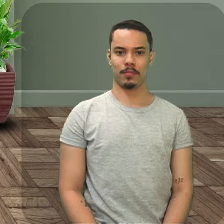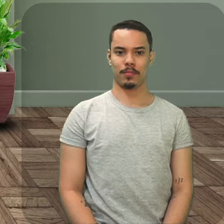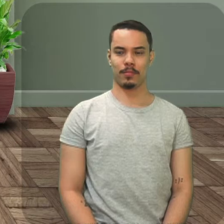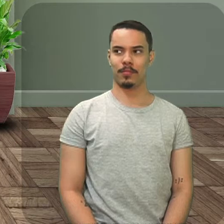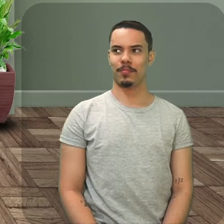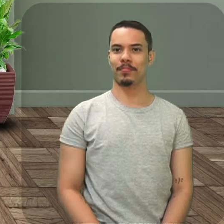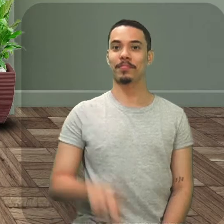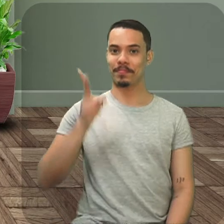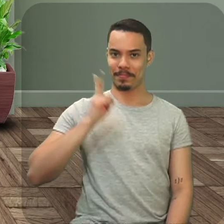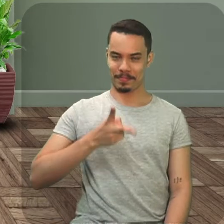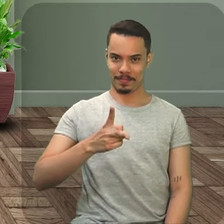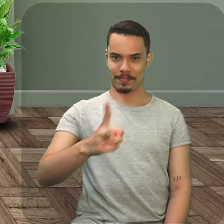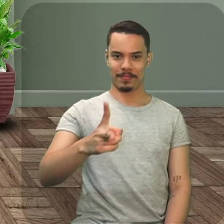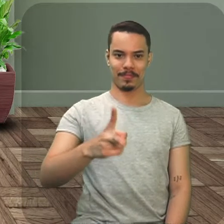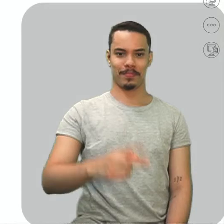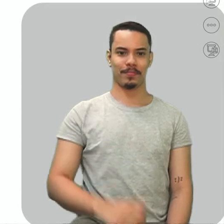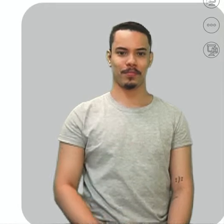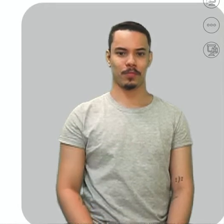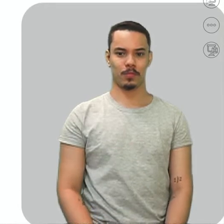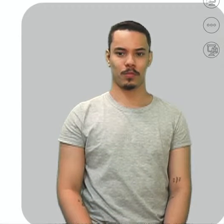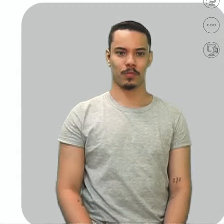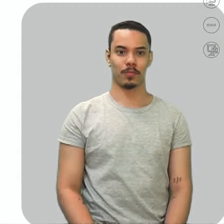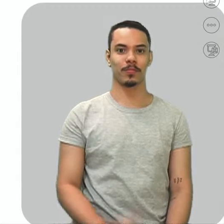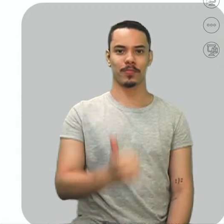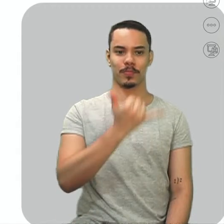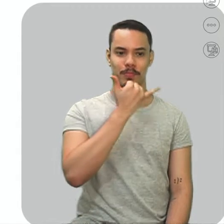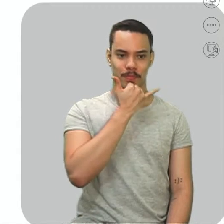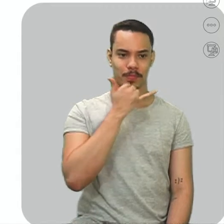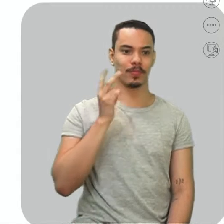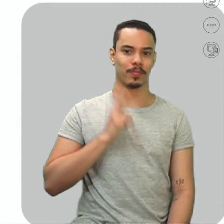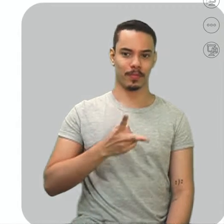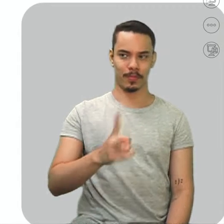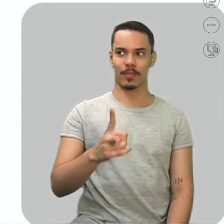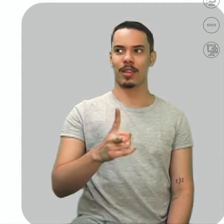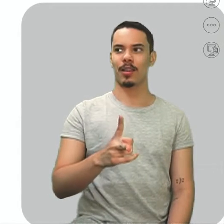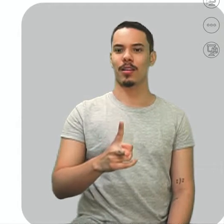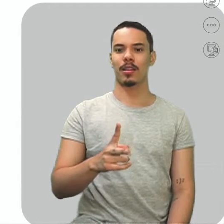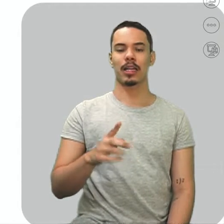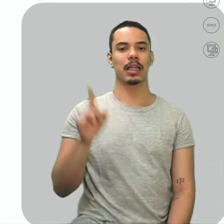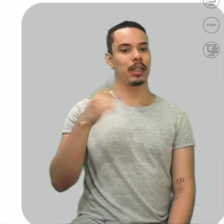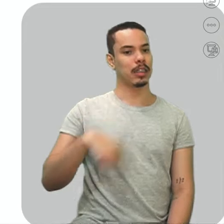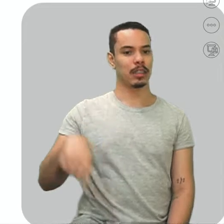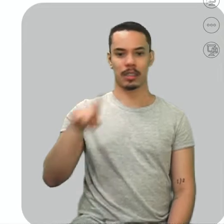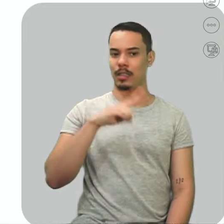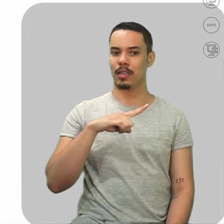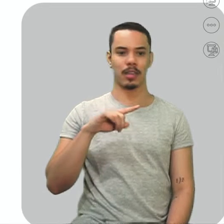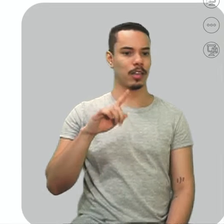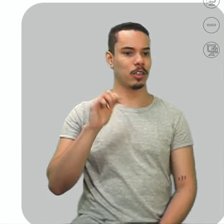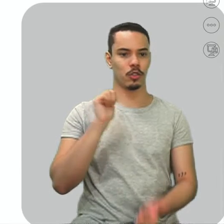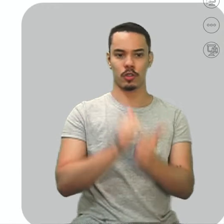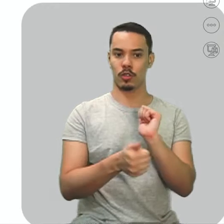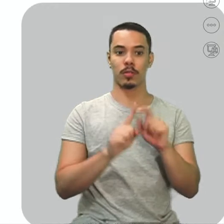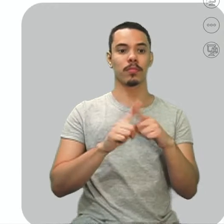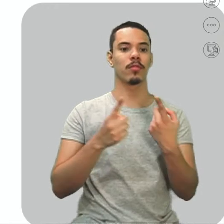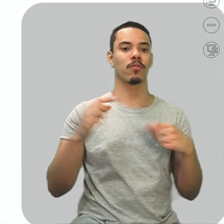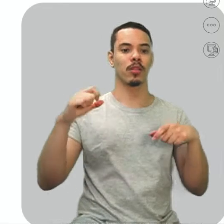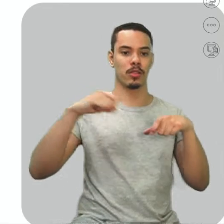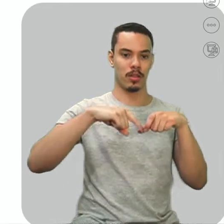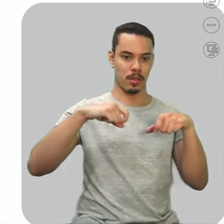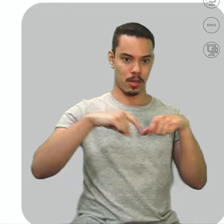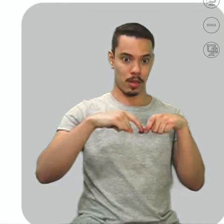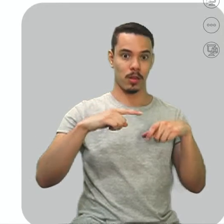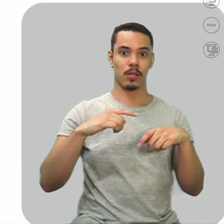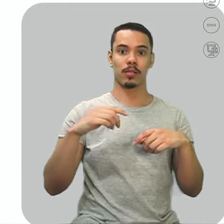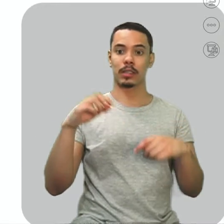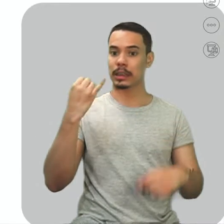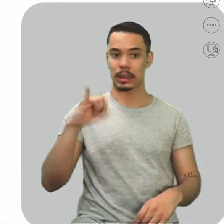e continuando aqui né Desculpa aí essa galera não joga mais faz gol Amado ó